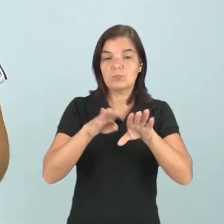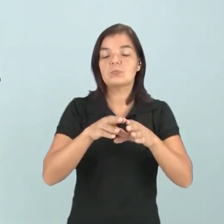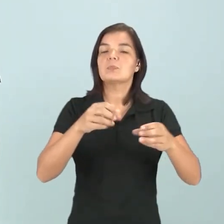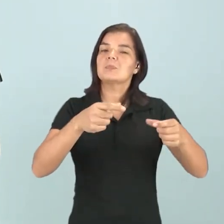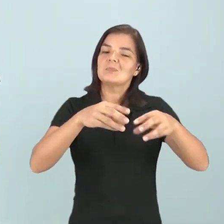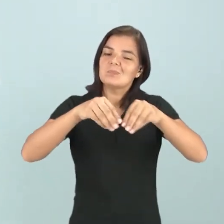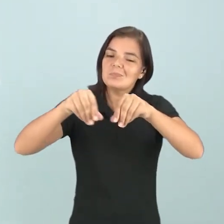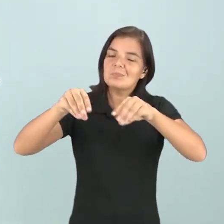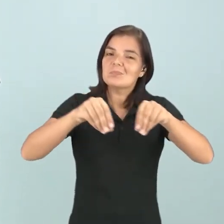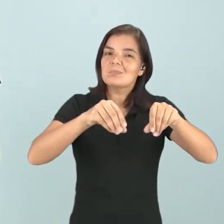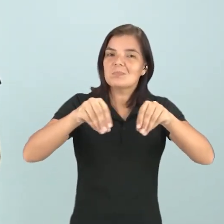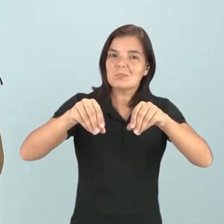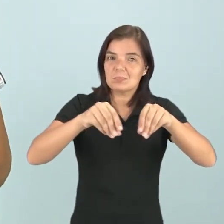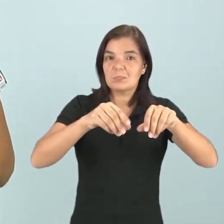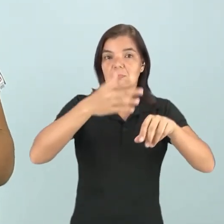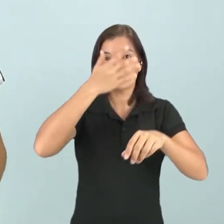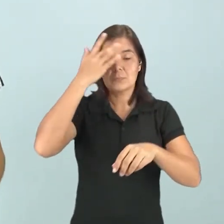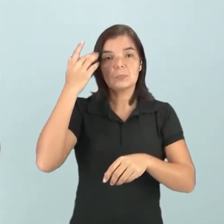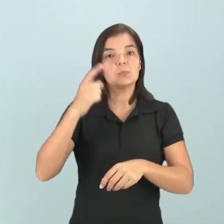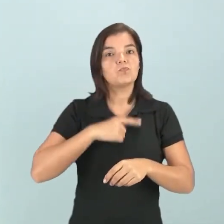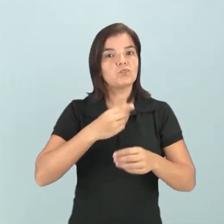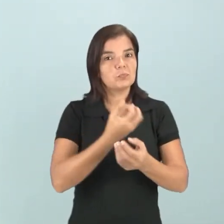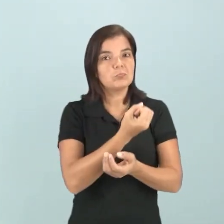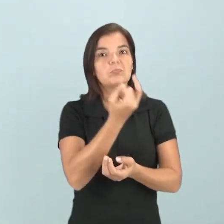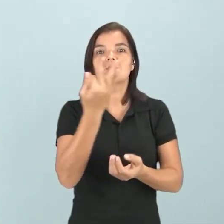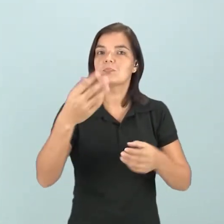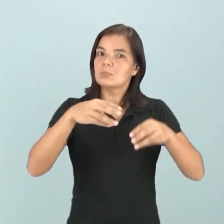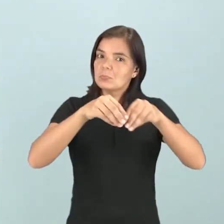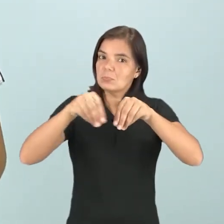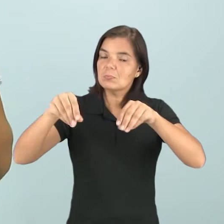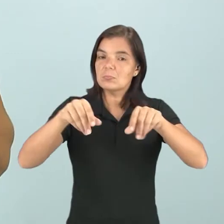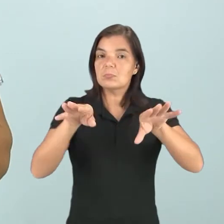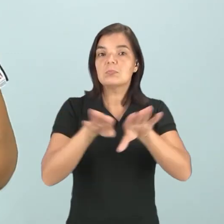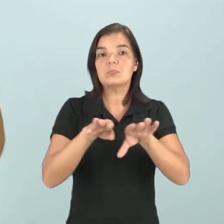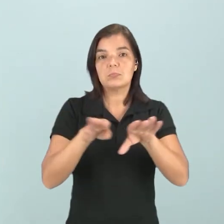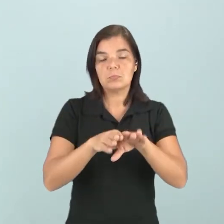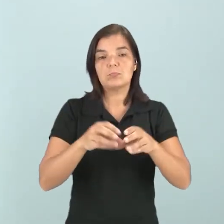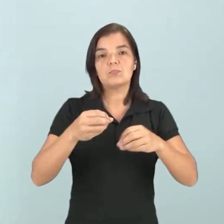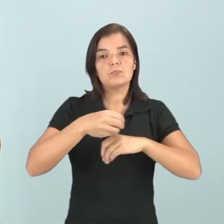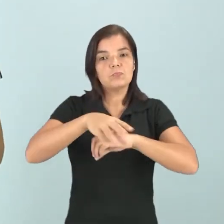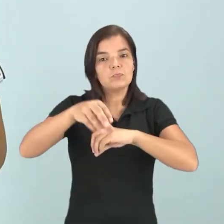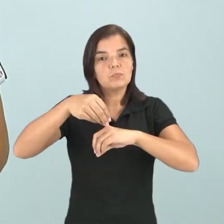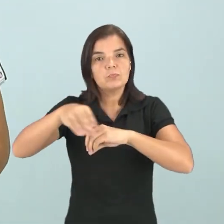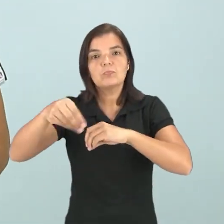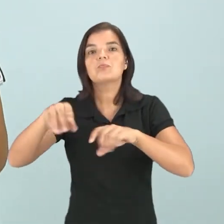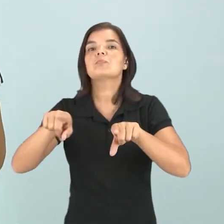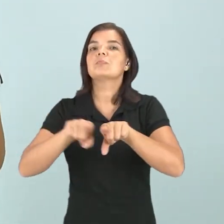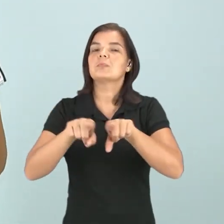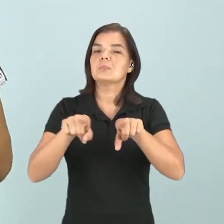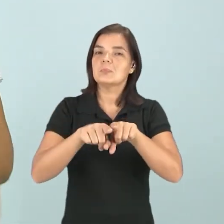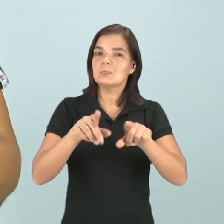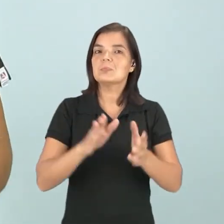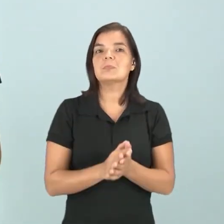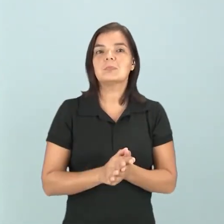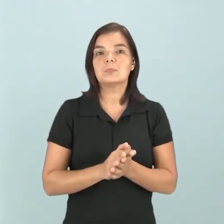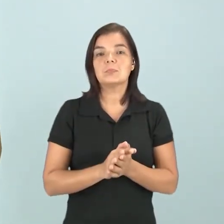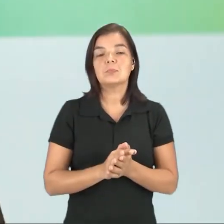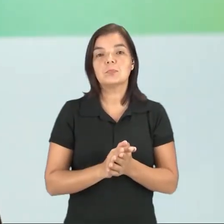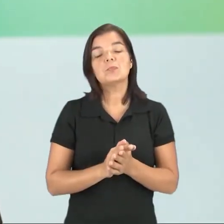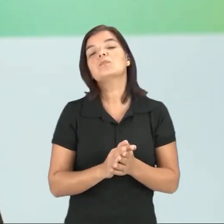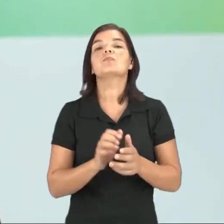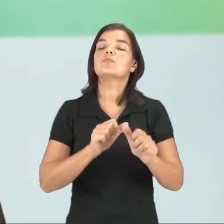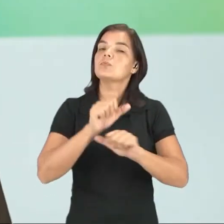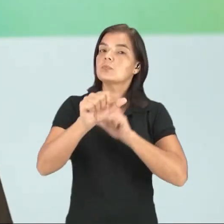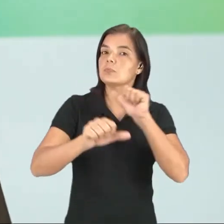que as pessoas tinham uma grande quantidade de terras latifundiárias, então foi difundido, né, com a reforma